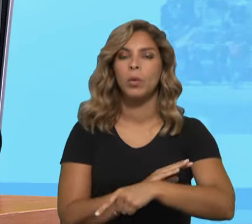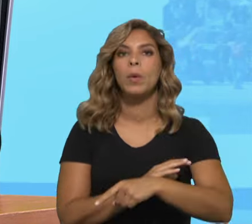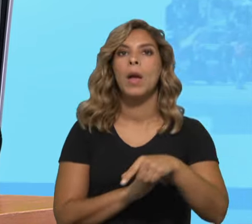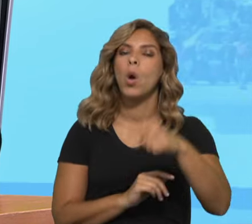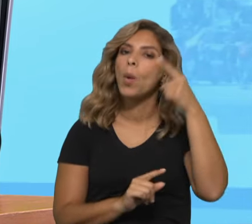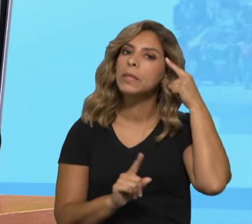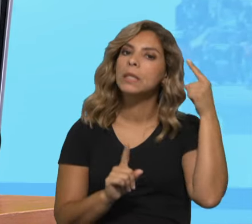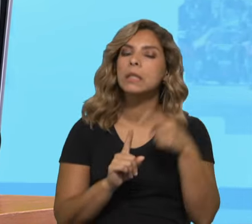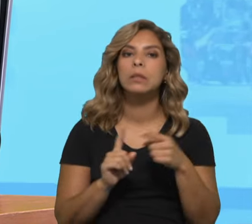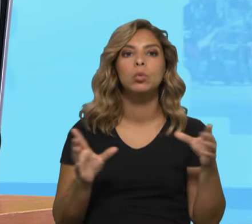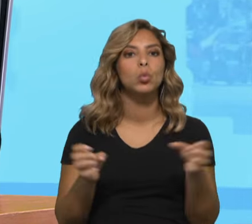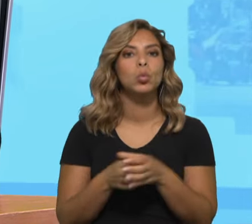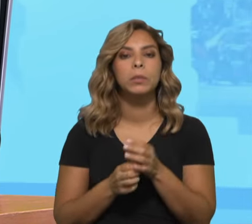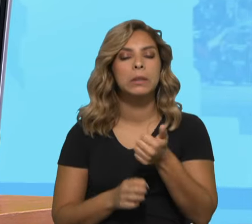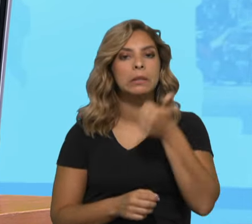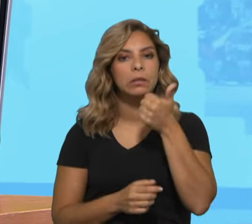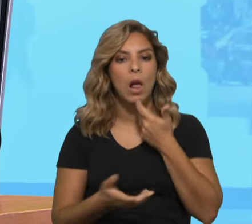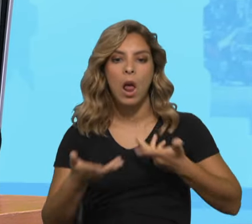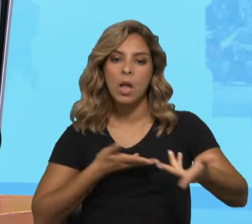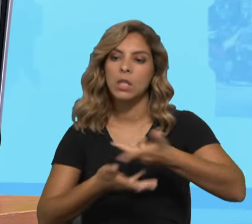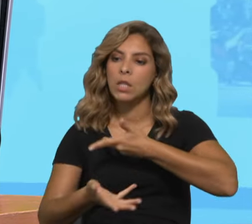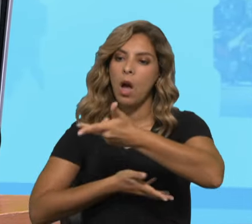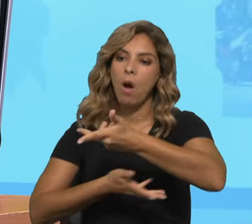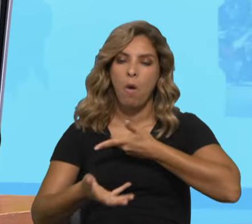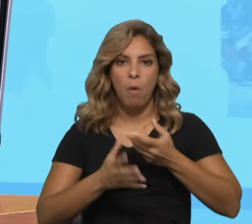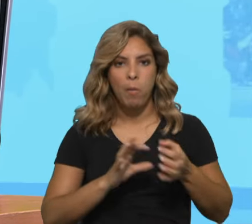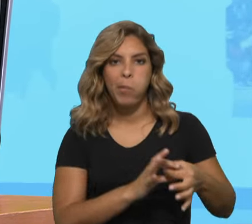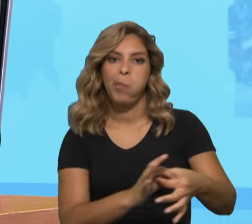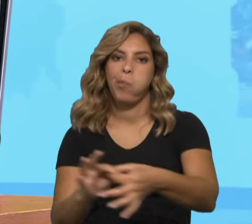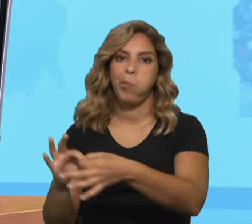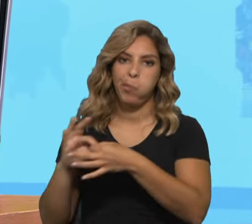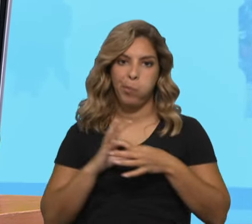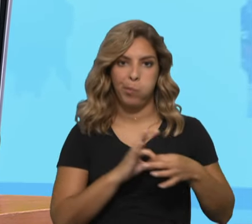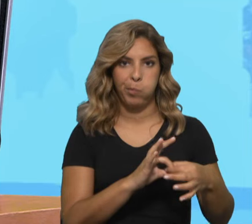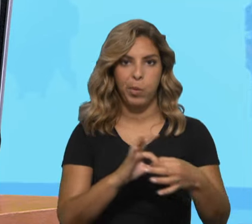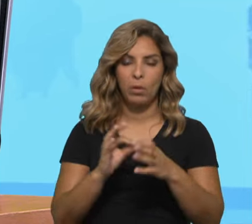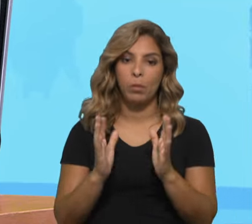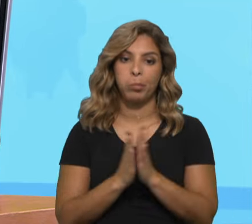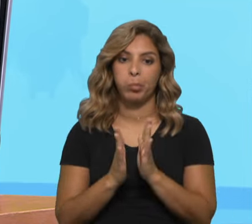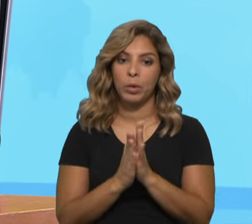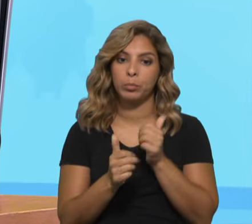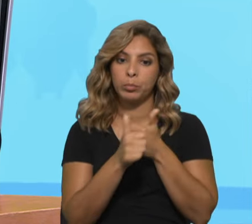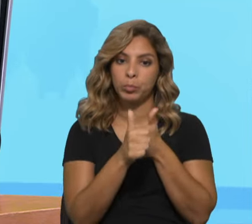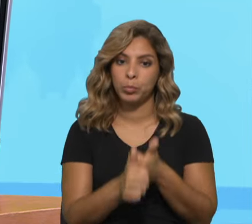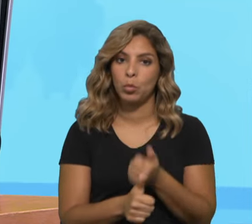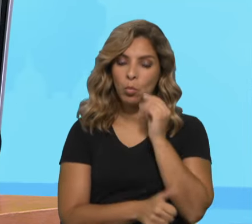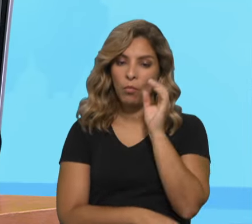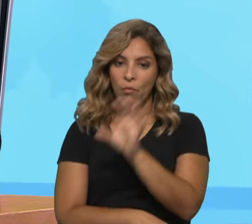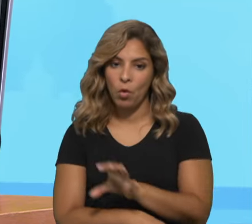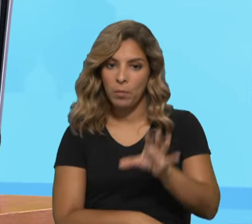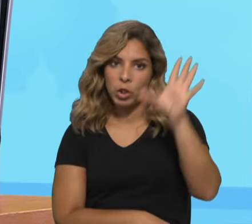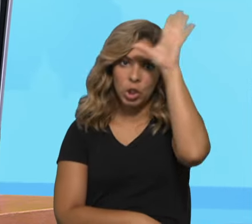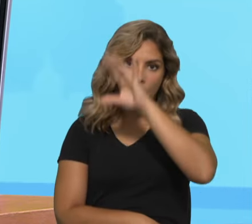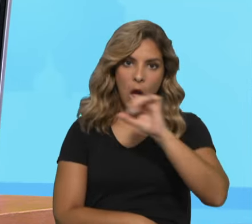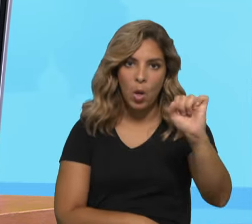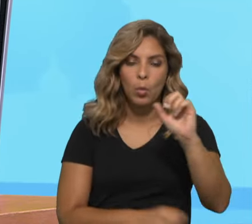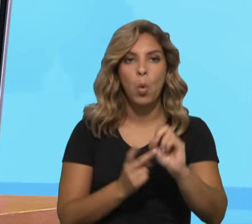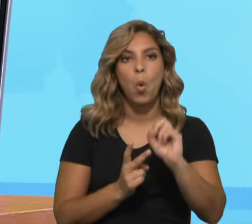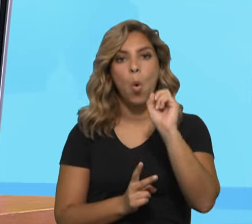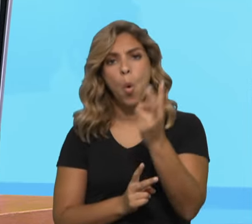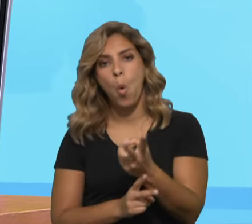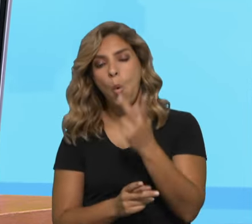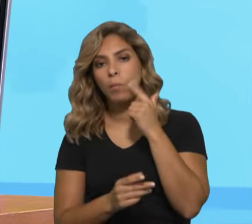manter as relações entre as comunidades e ver como é que as comunidades podem colaborar com o Estado, ou o Estado colaborar com as